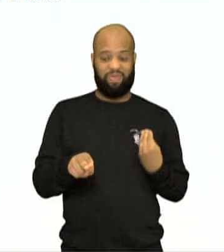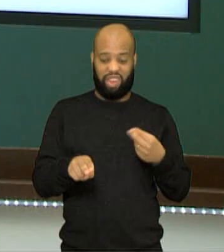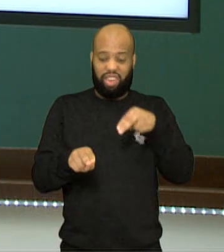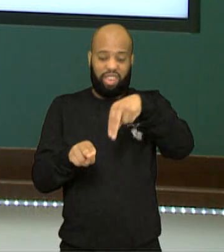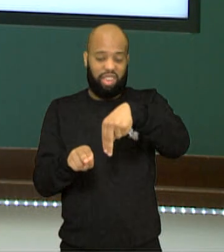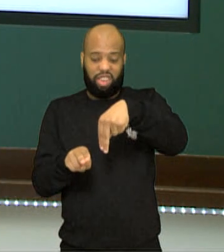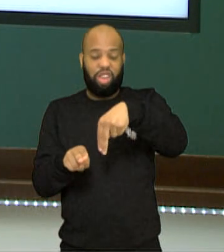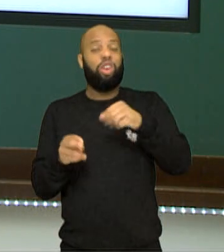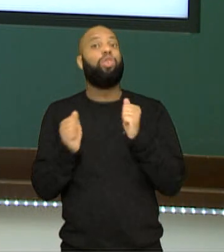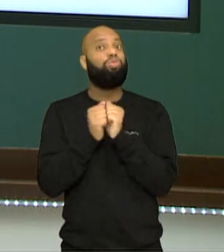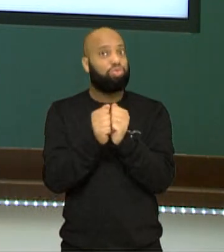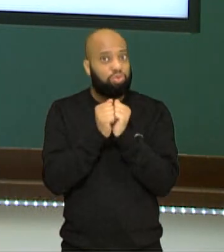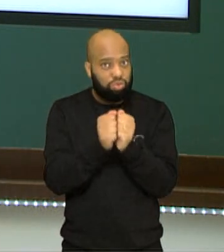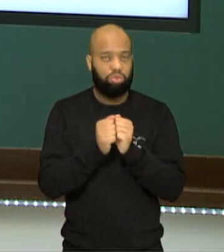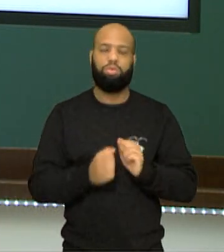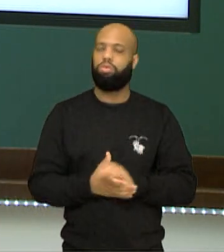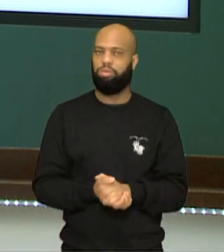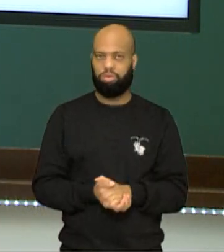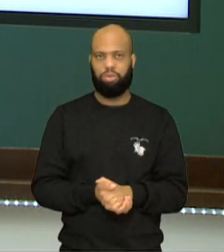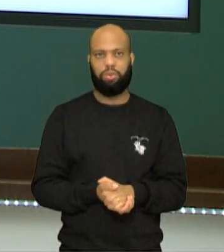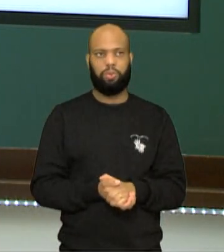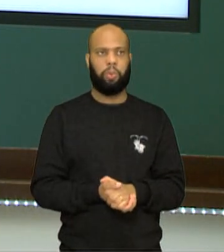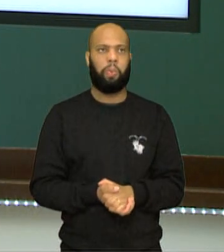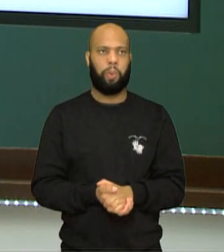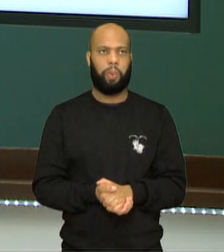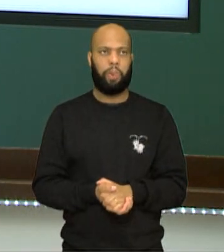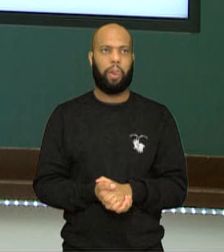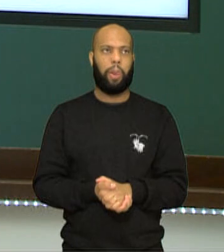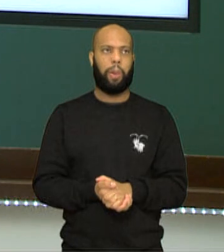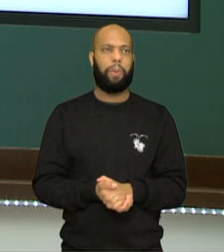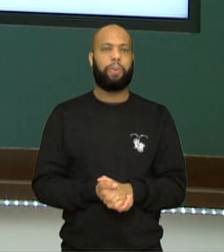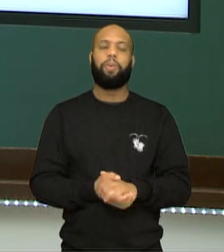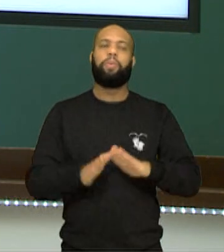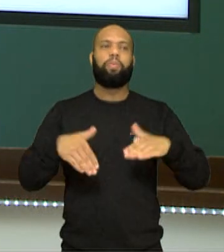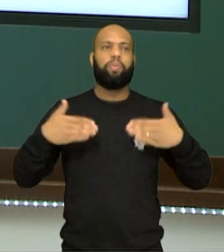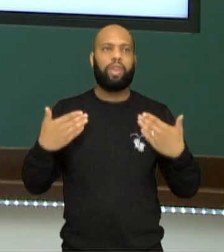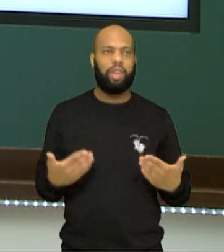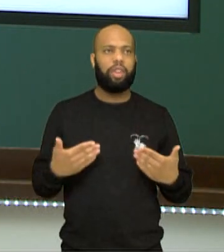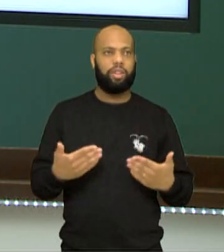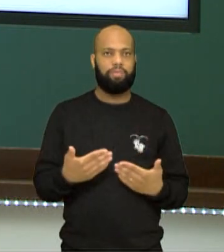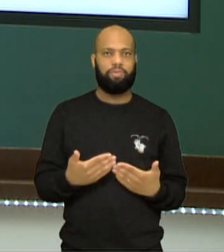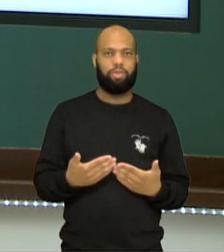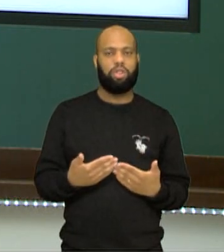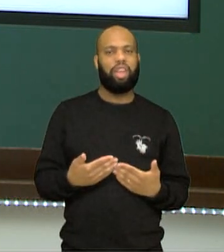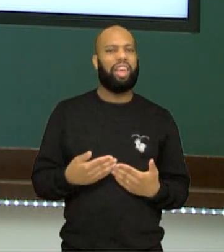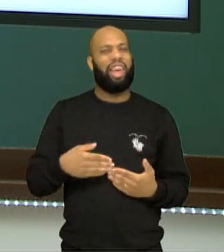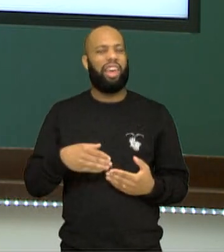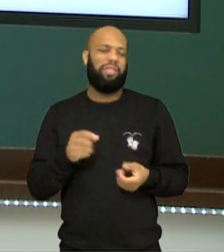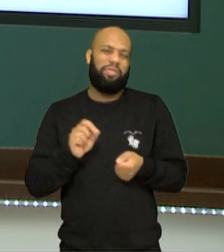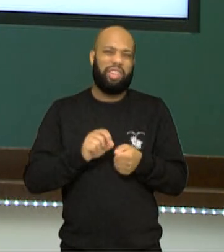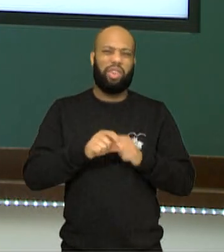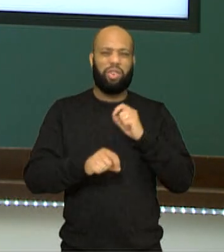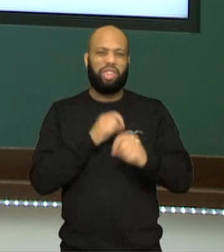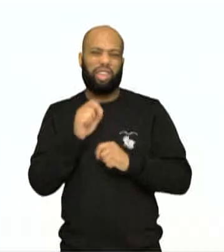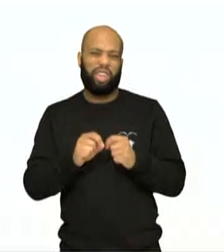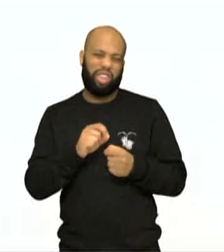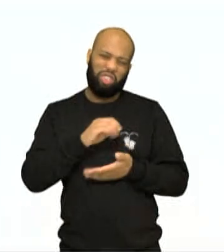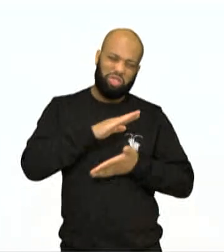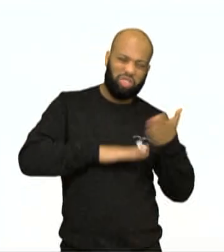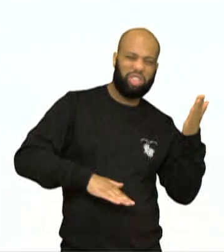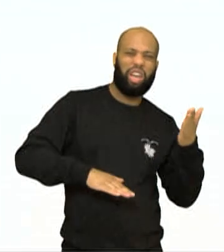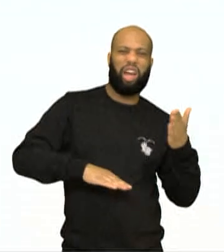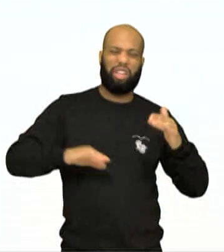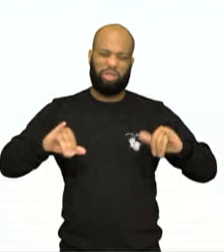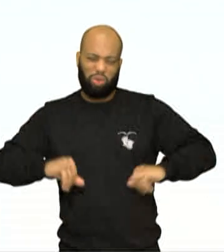em putrificação, né. Portanto, para tornar a existência um pouco menos sofrida, aqui em nosso país, os